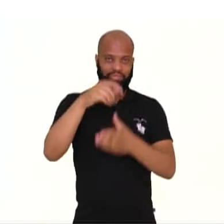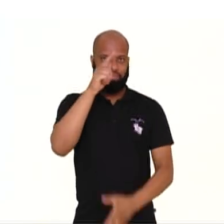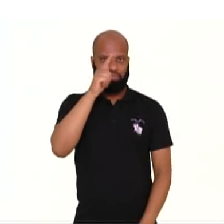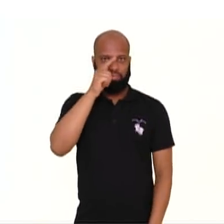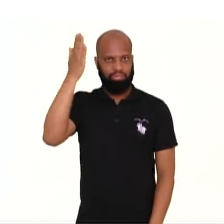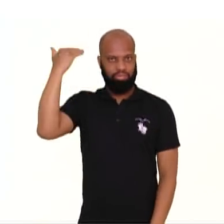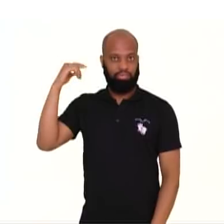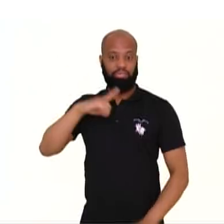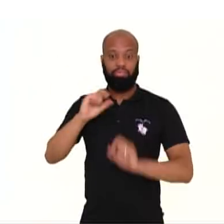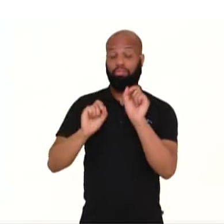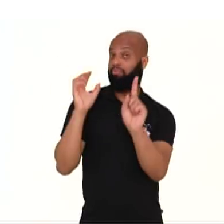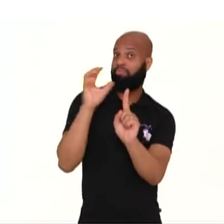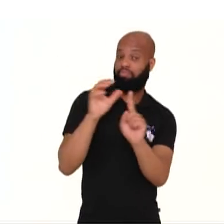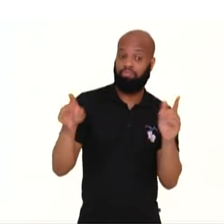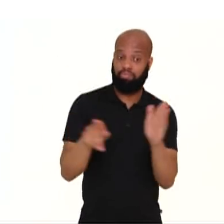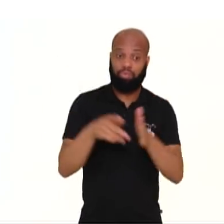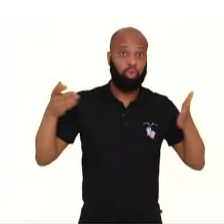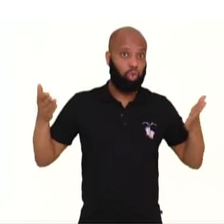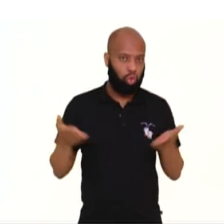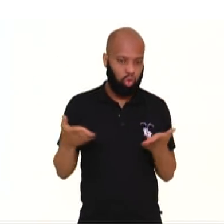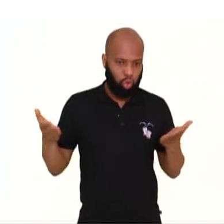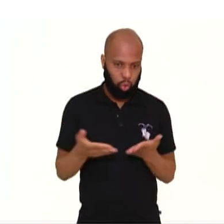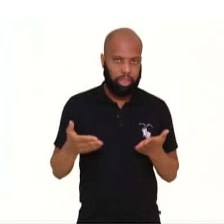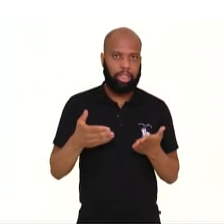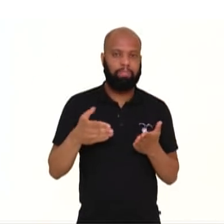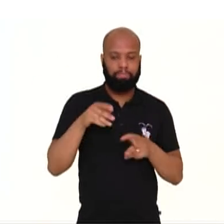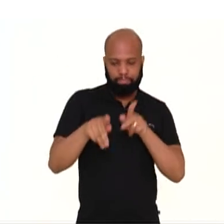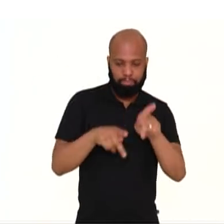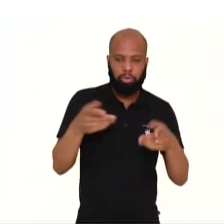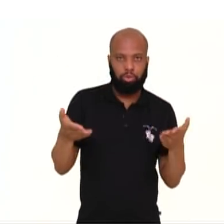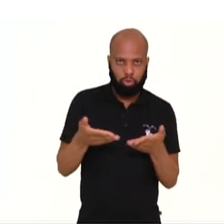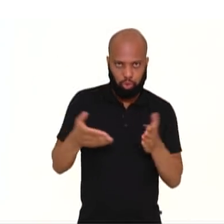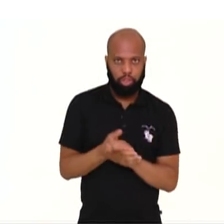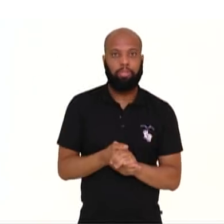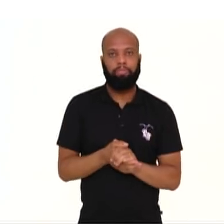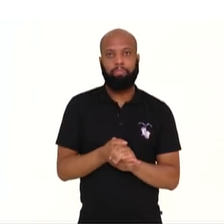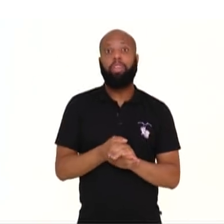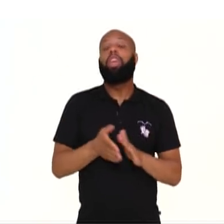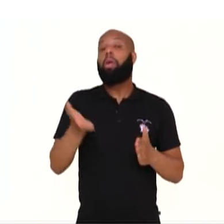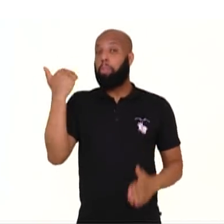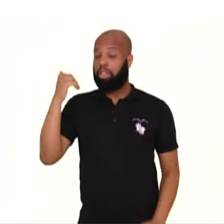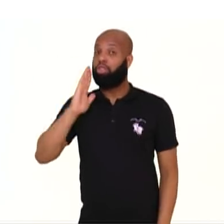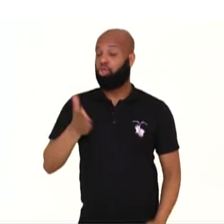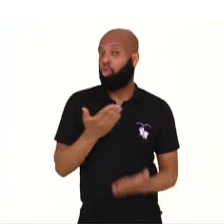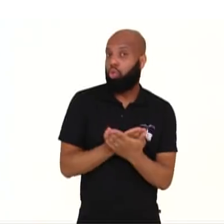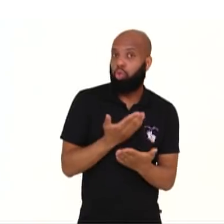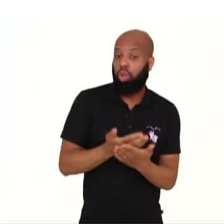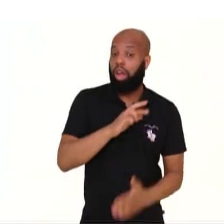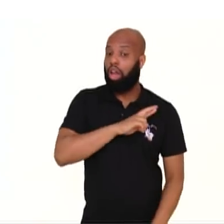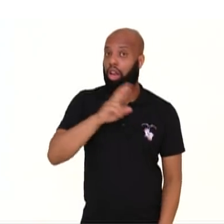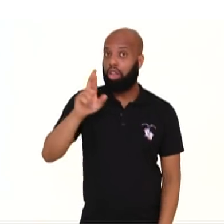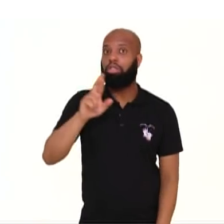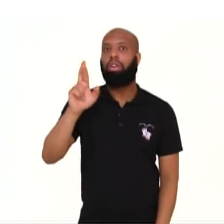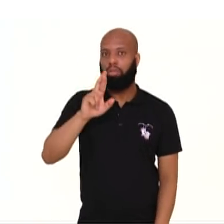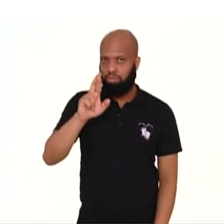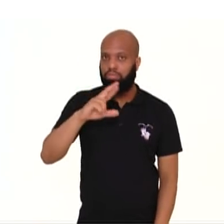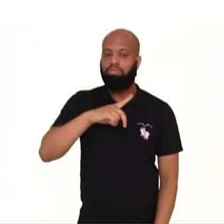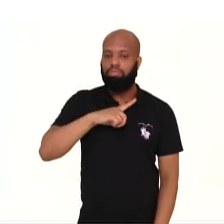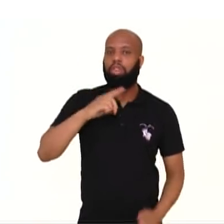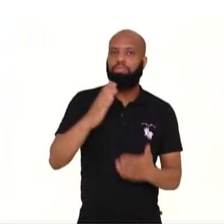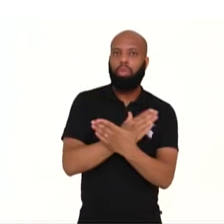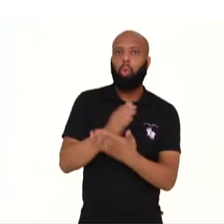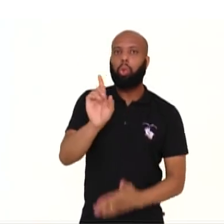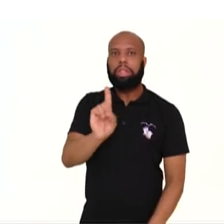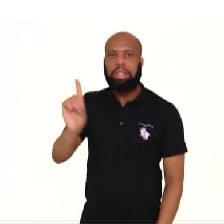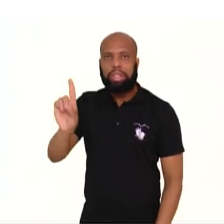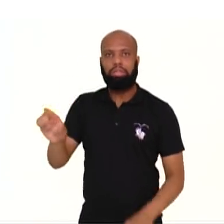influências nas sociedades atuais. Na aula anterior, nós tínhamos já estudado religião grega, vimos alguns deuses,